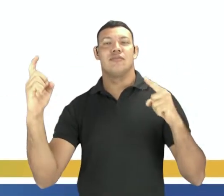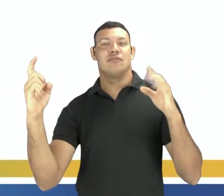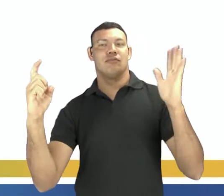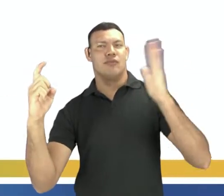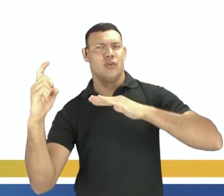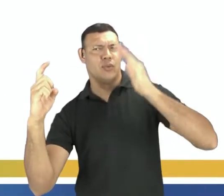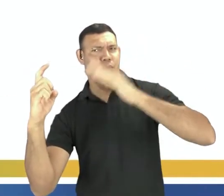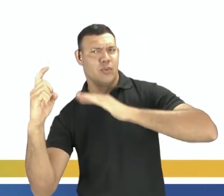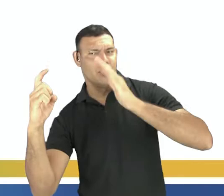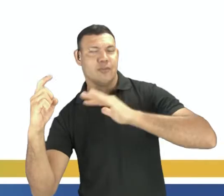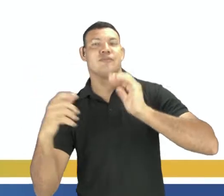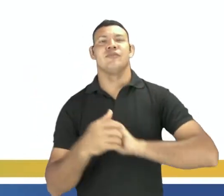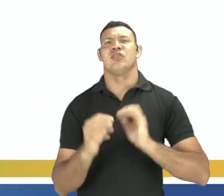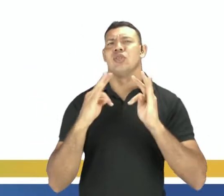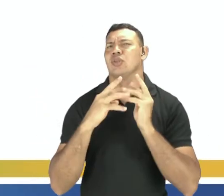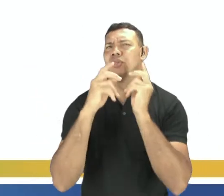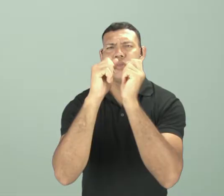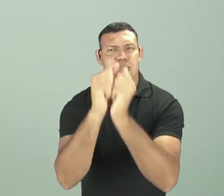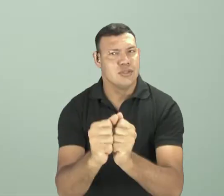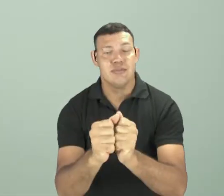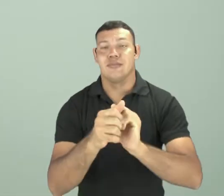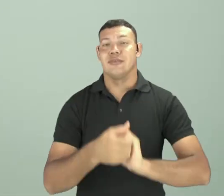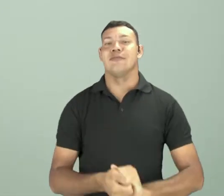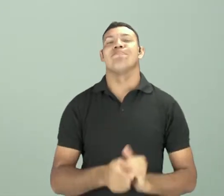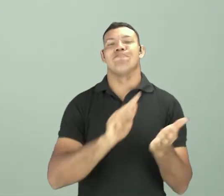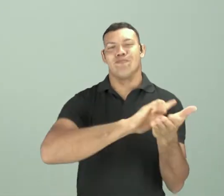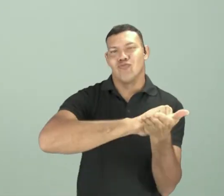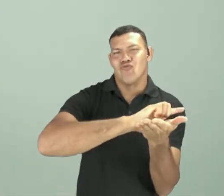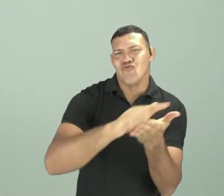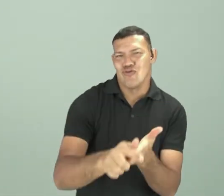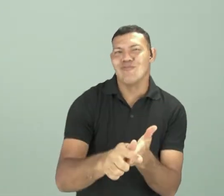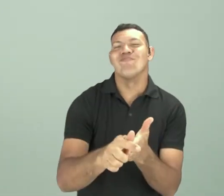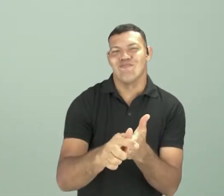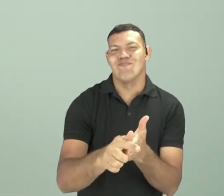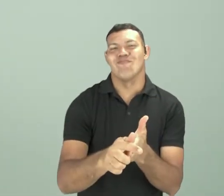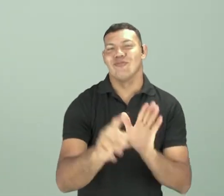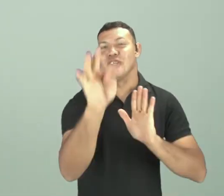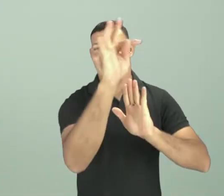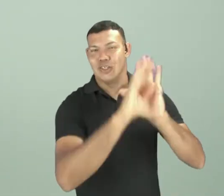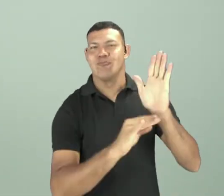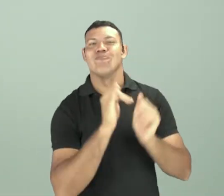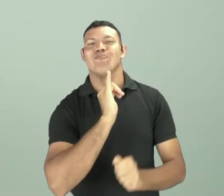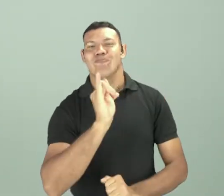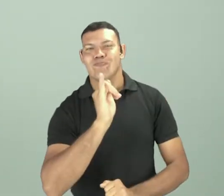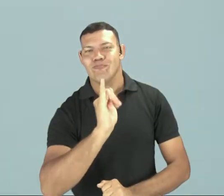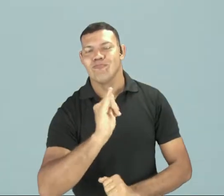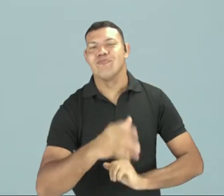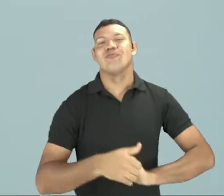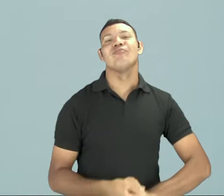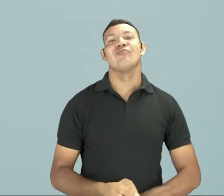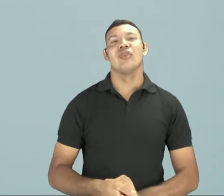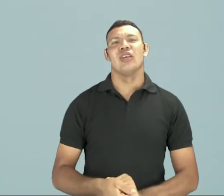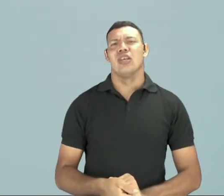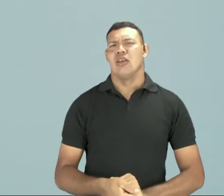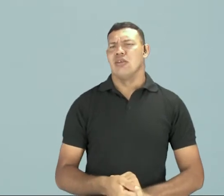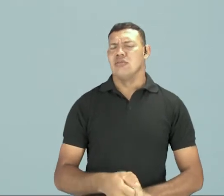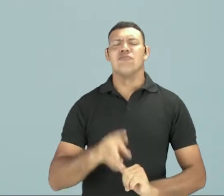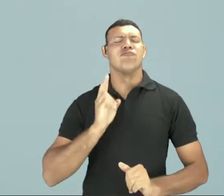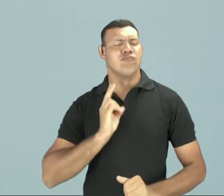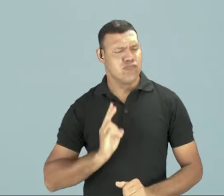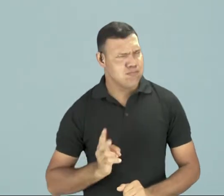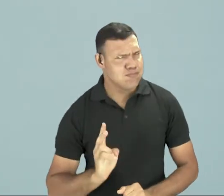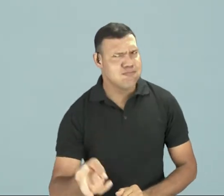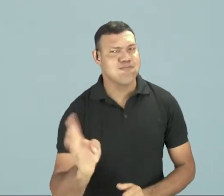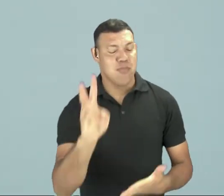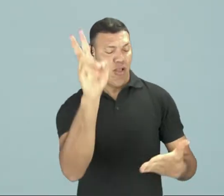textos aí, esses gêneros que eu acabei de dizer para vocês, fazem parte do tipo textual narrativo. Então, todas as vezes que